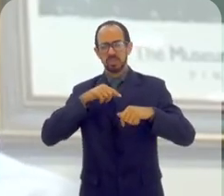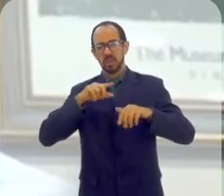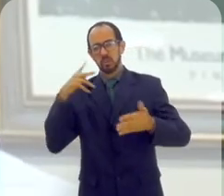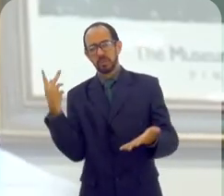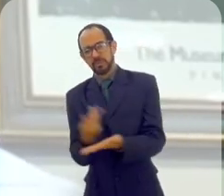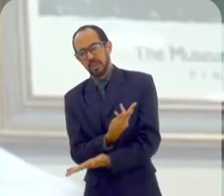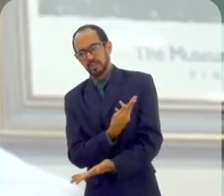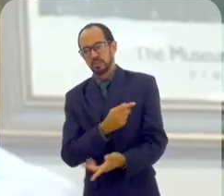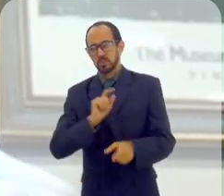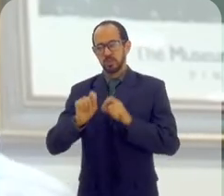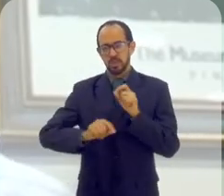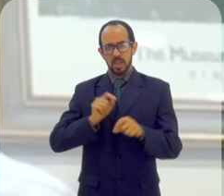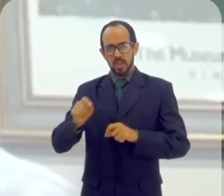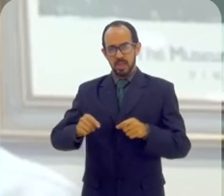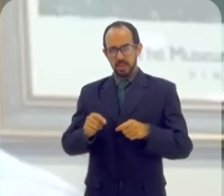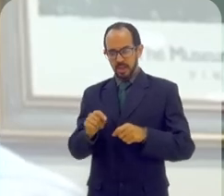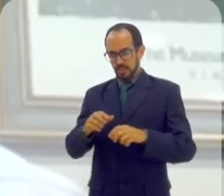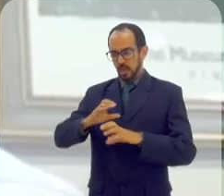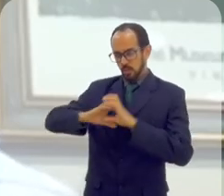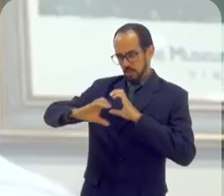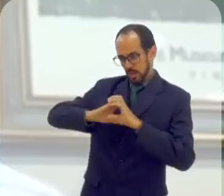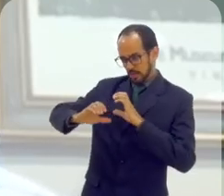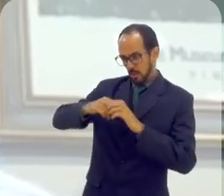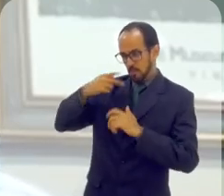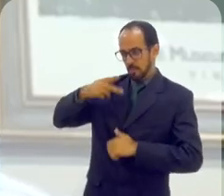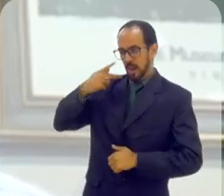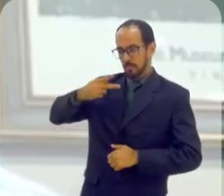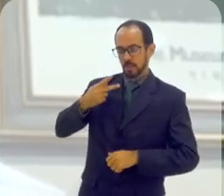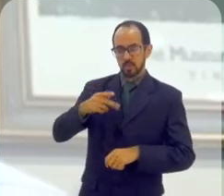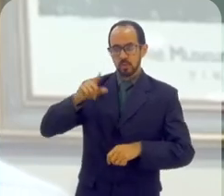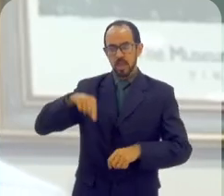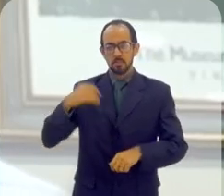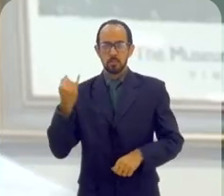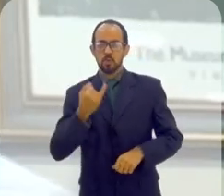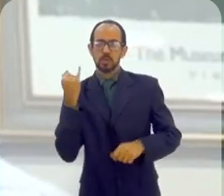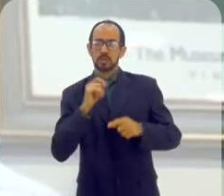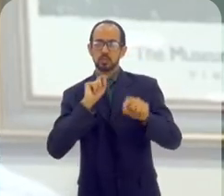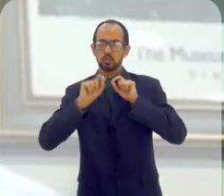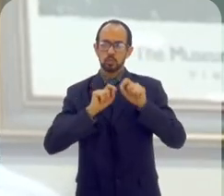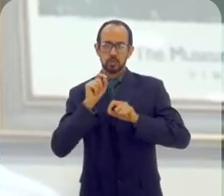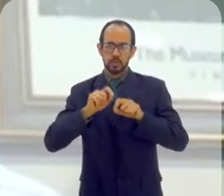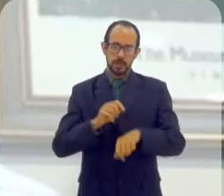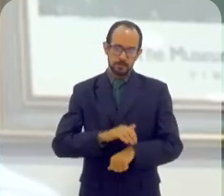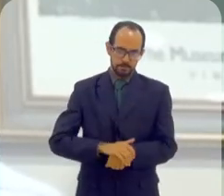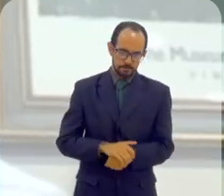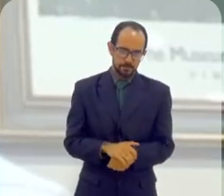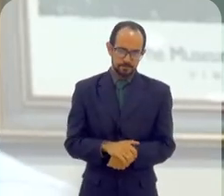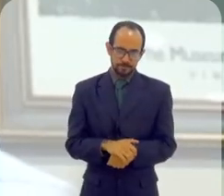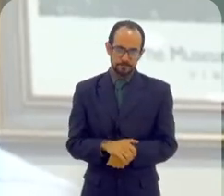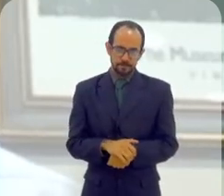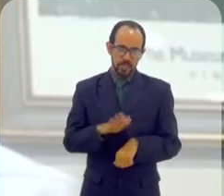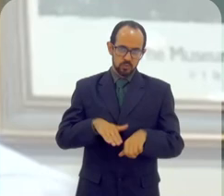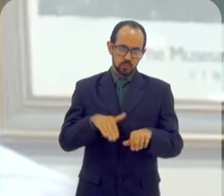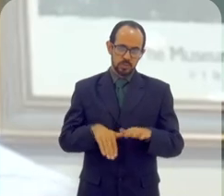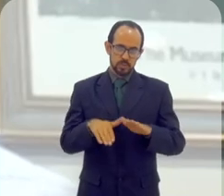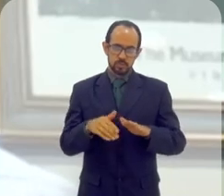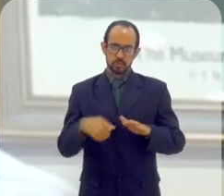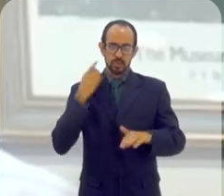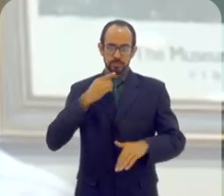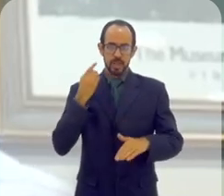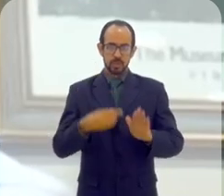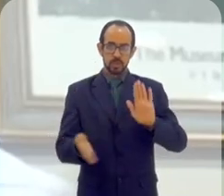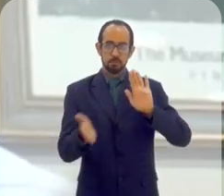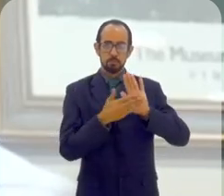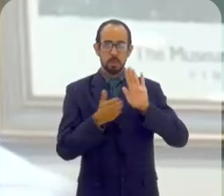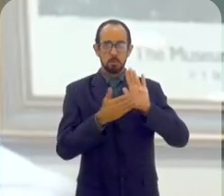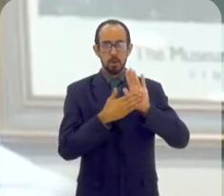que surge de volta e meia às vezes a gente nessa aproximação que a gente teve com o Parlamento é muito importante é muito interessante Às vezes o deputado